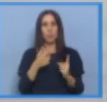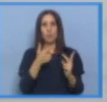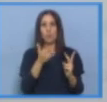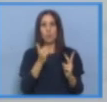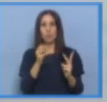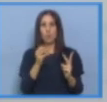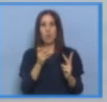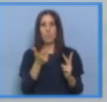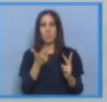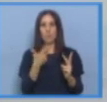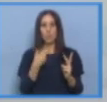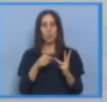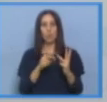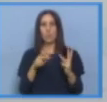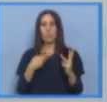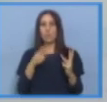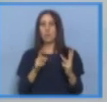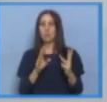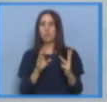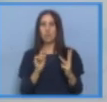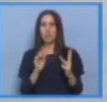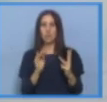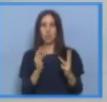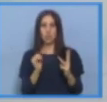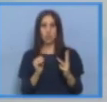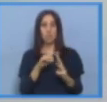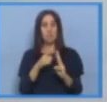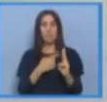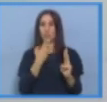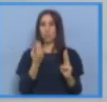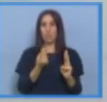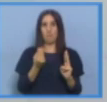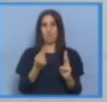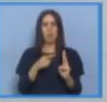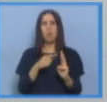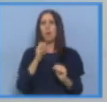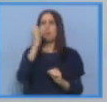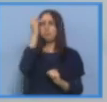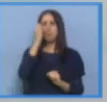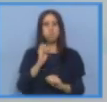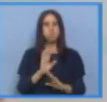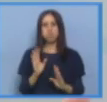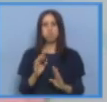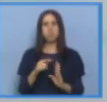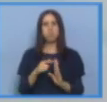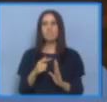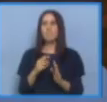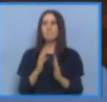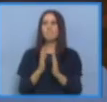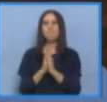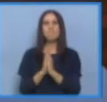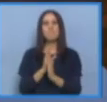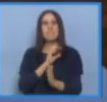Tiago Abreu e o André Jesus. 3 jovens, nenhum deles vinculados de forma